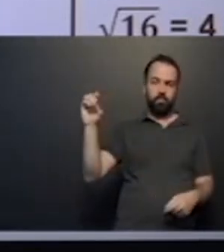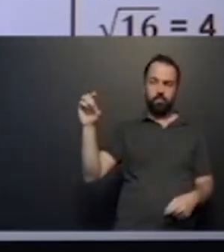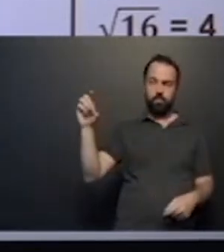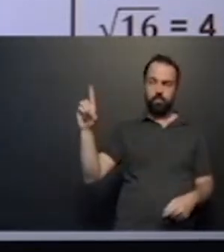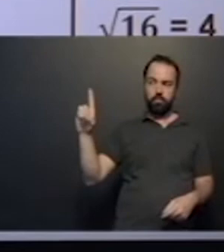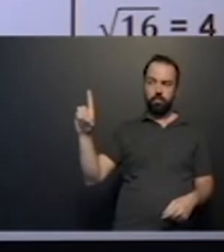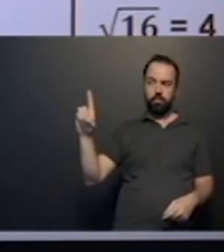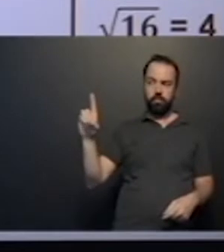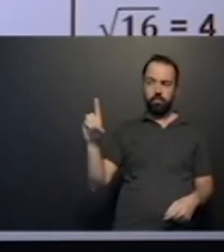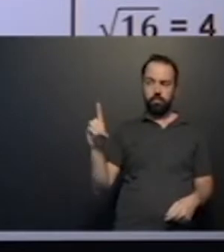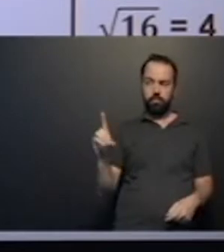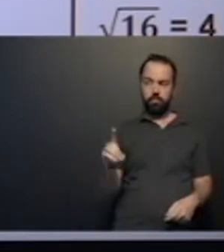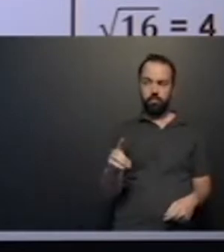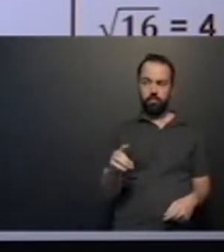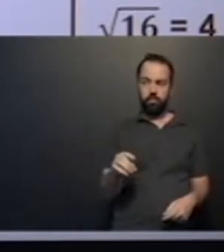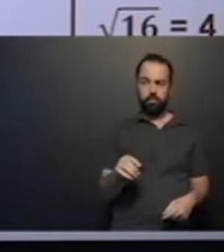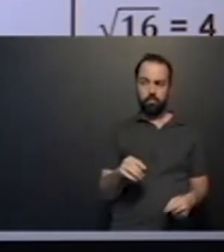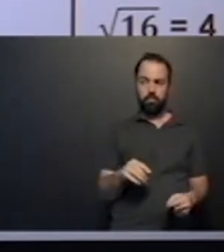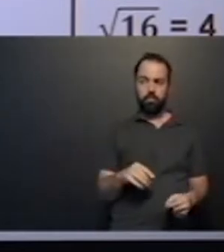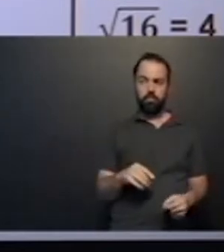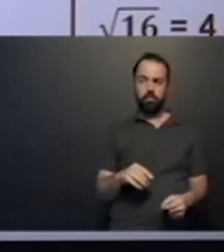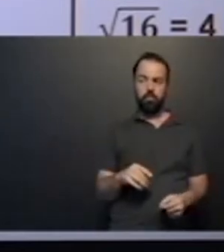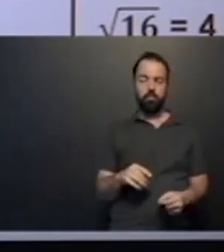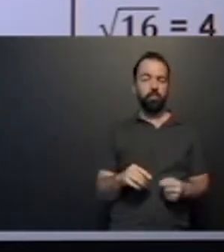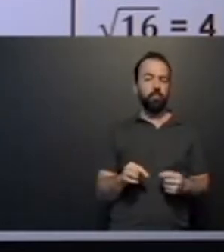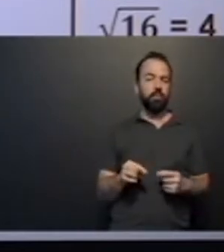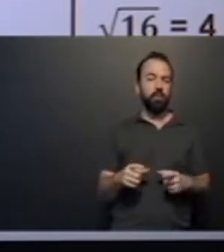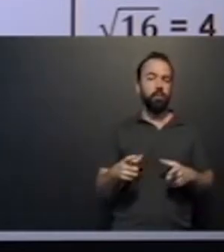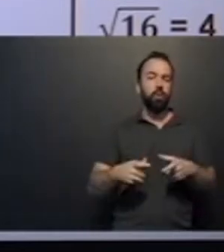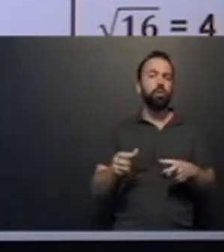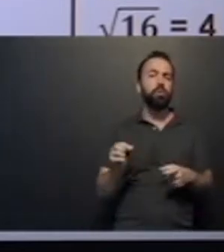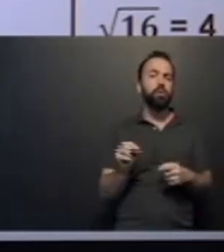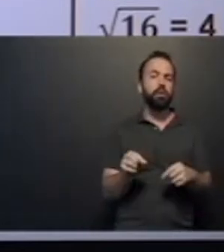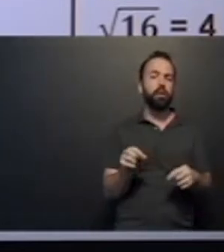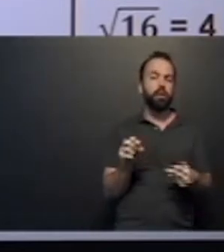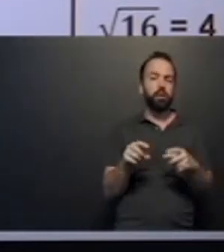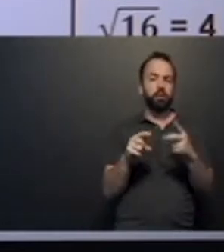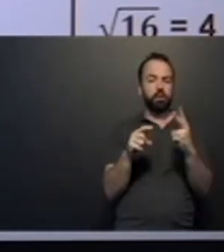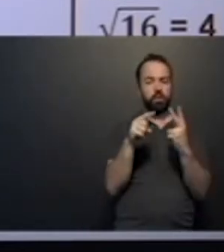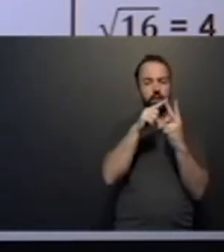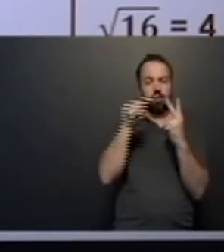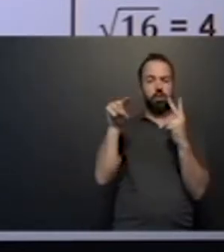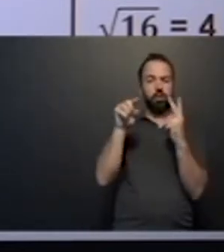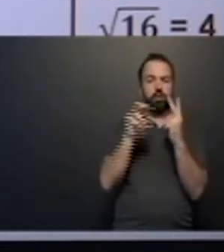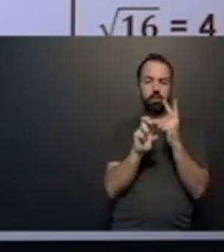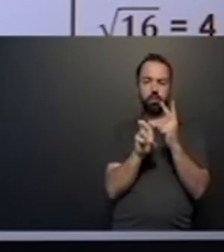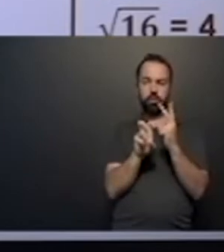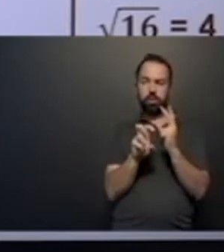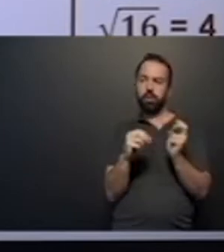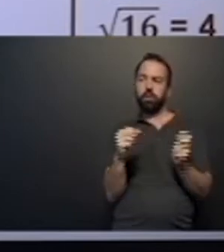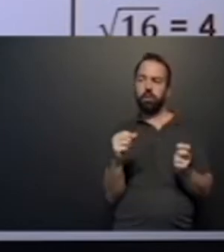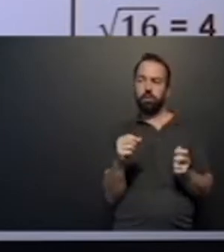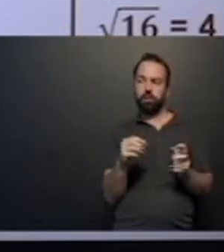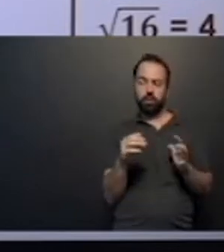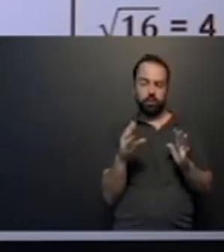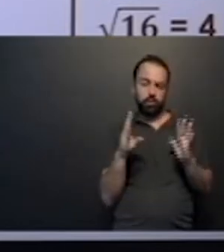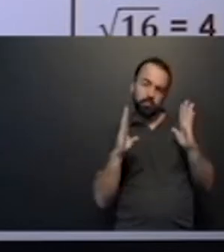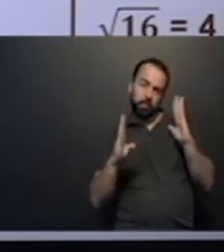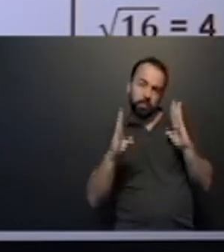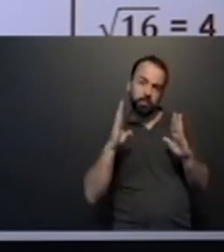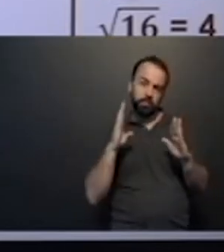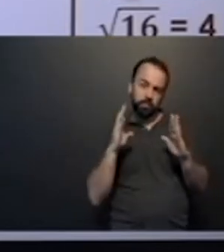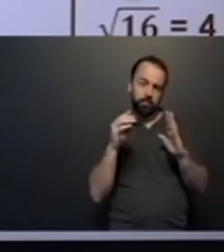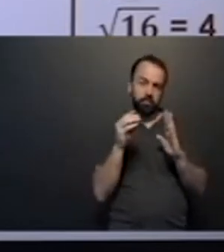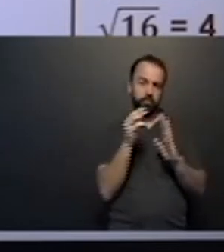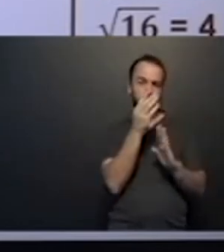localizações da raiz quadrada de cinco sabemos que a raiz quadrada de cinco está nesse intervalo entre o